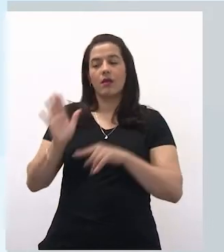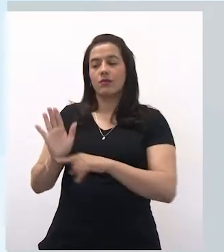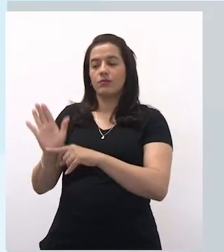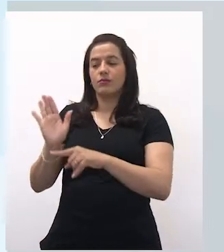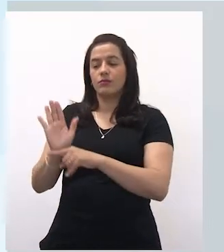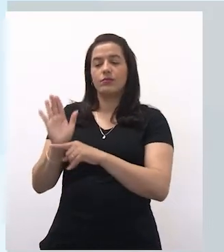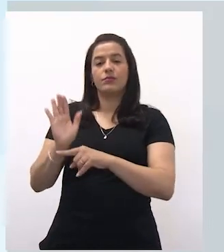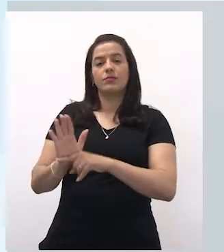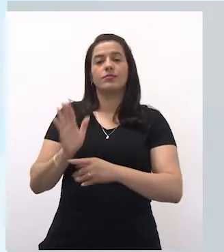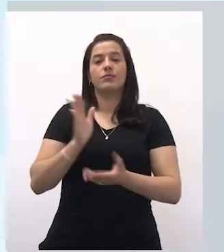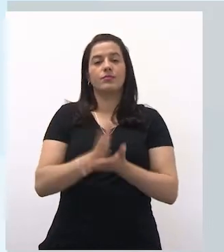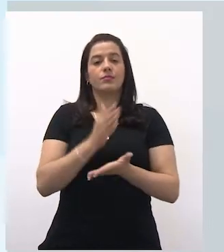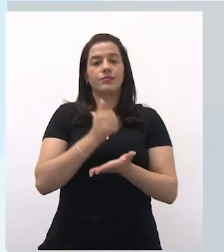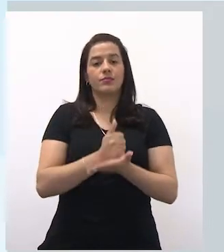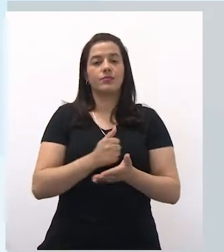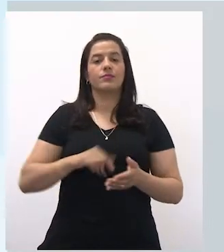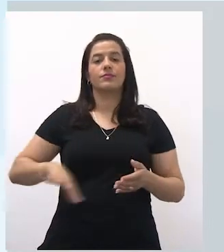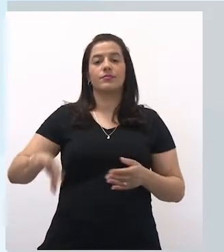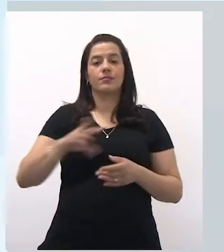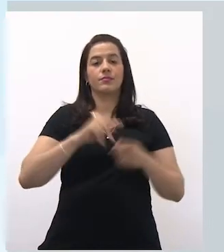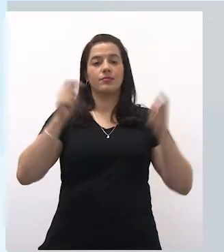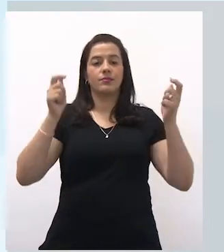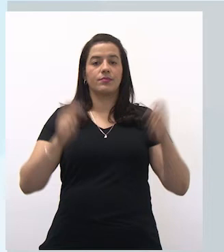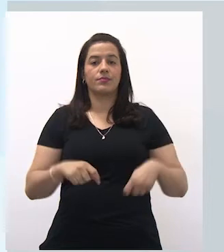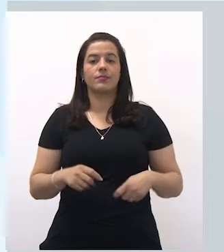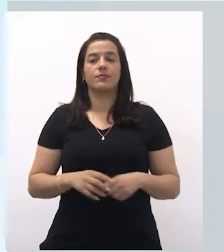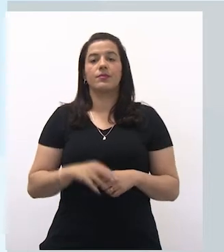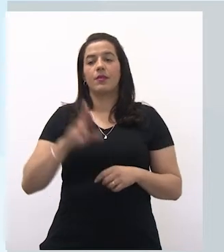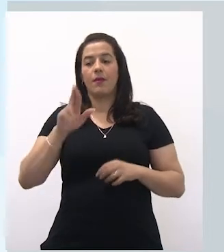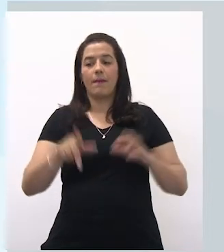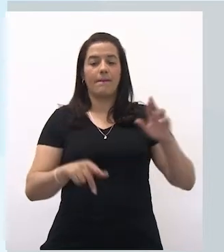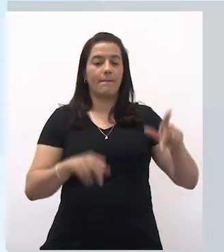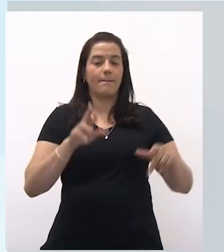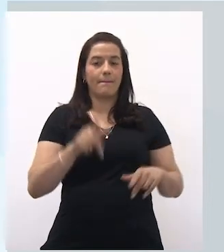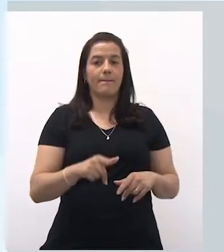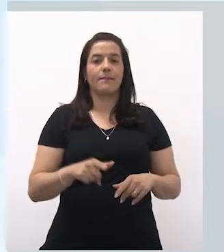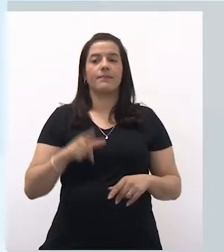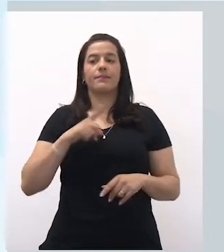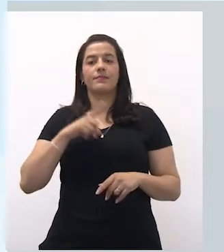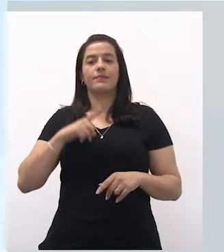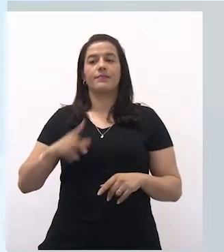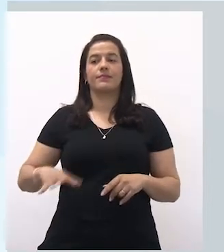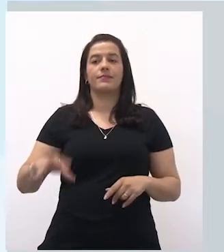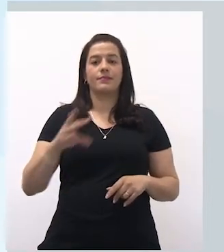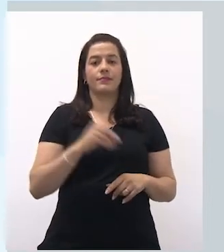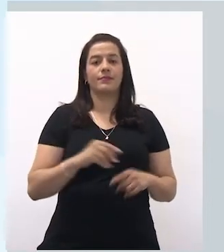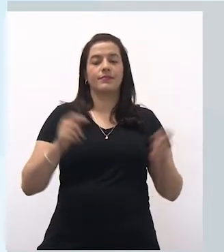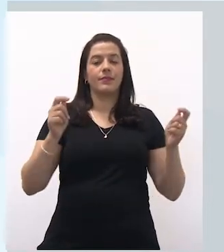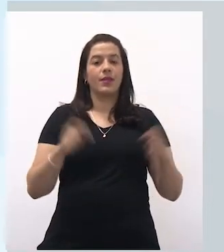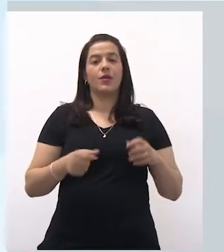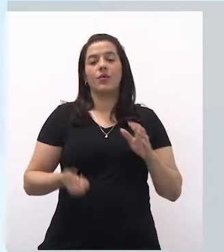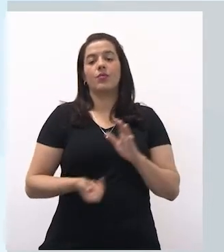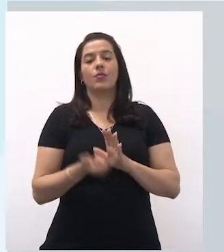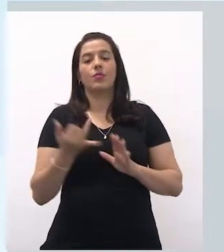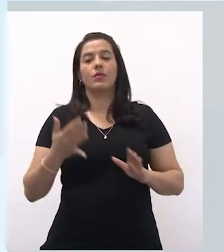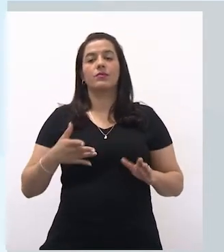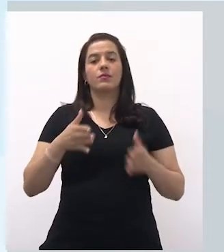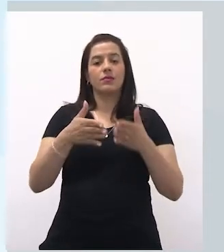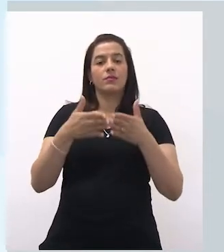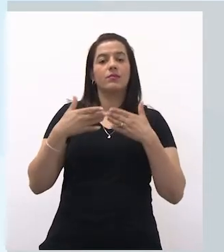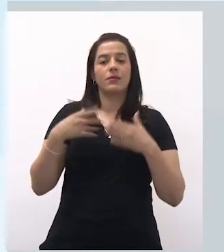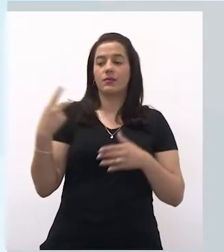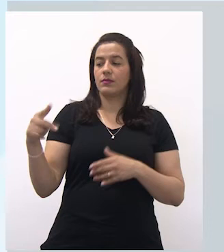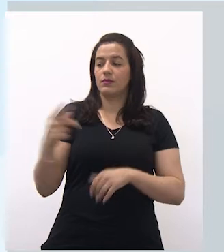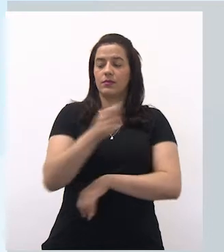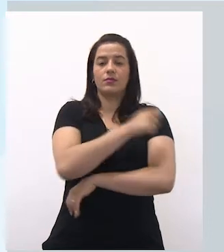vou separar, eu vou categorizar, eu vou diferenciar, eu vou esboçar. Olha o quanto que eu exijo desse meu